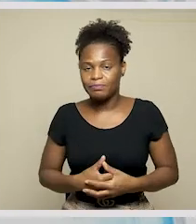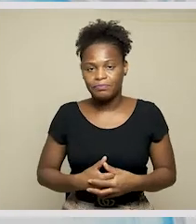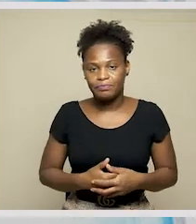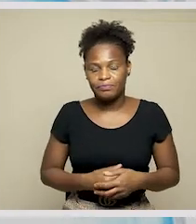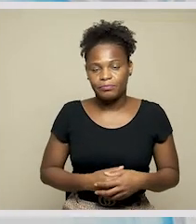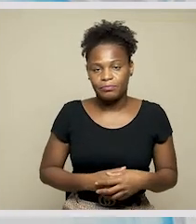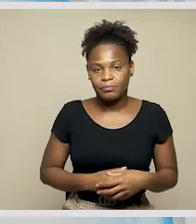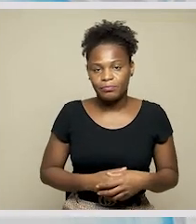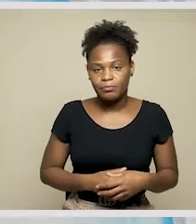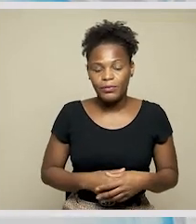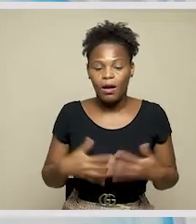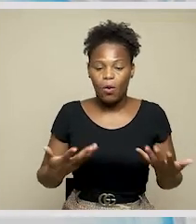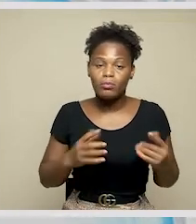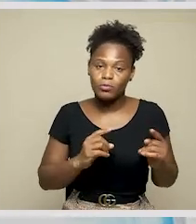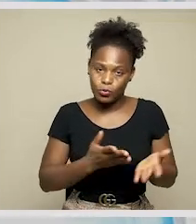Continuando,